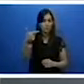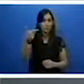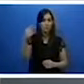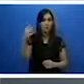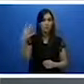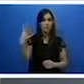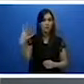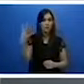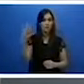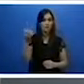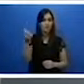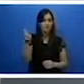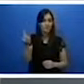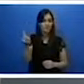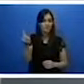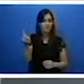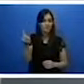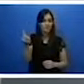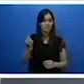246